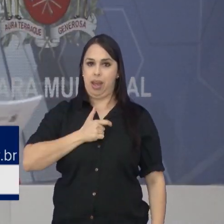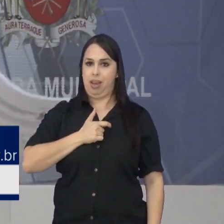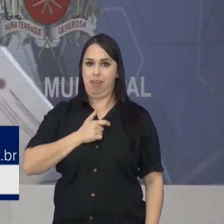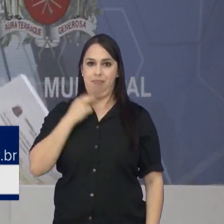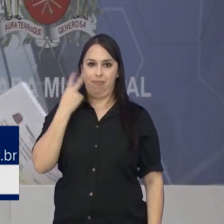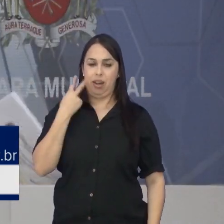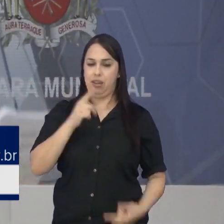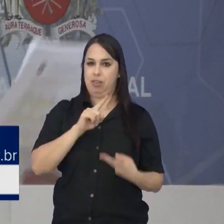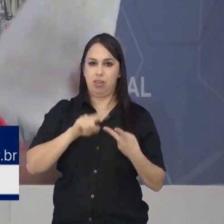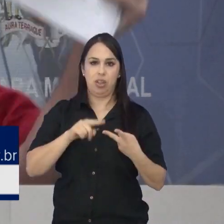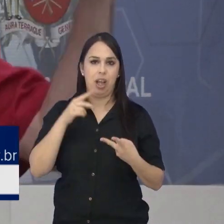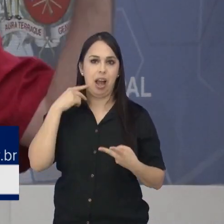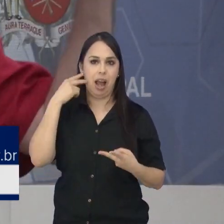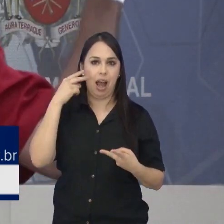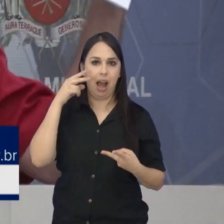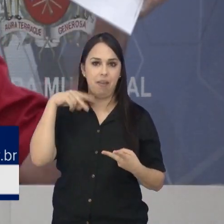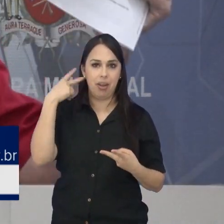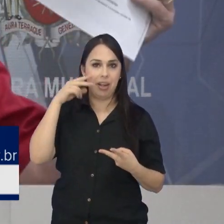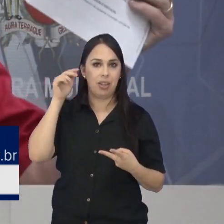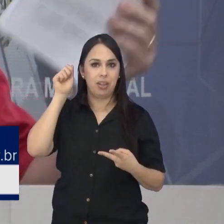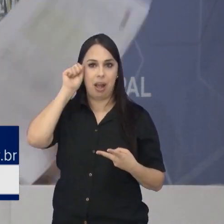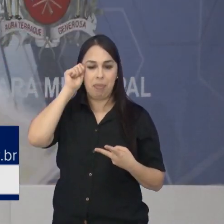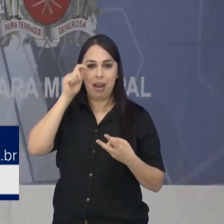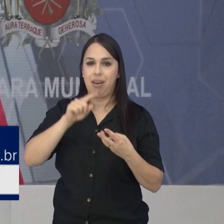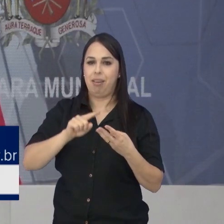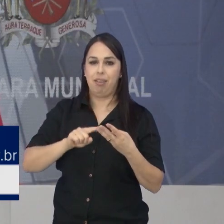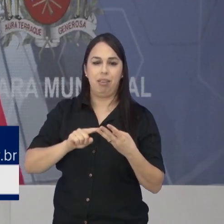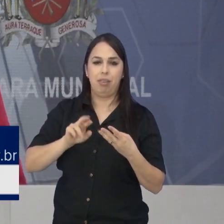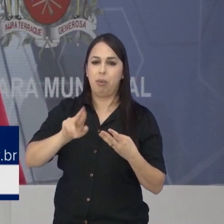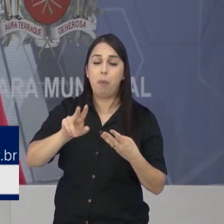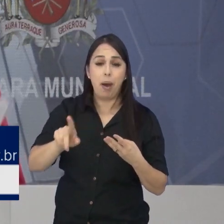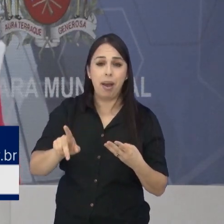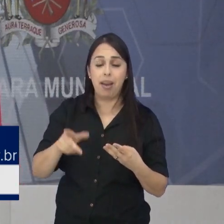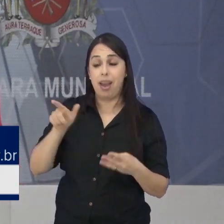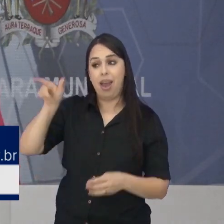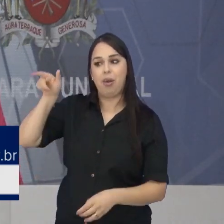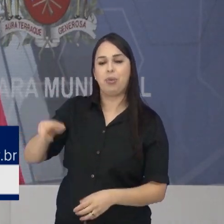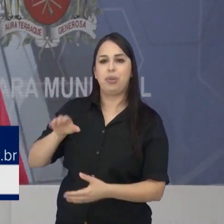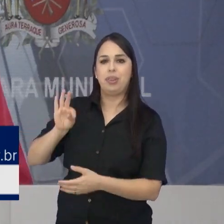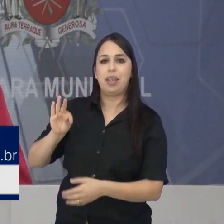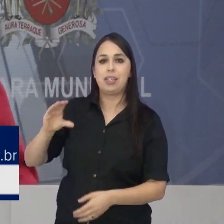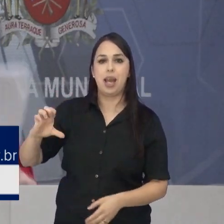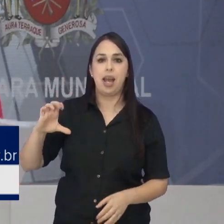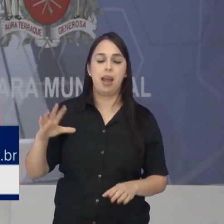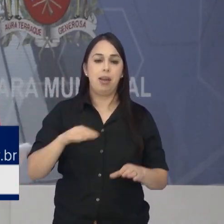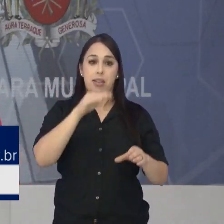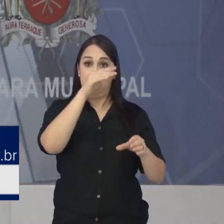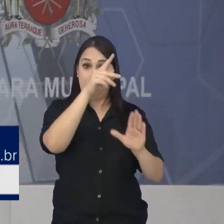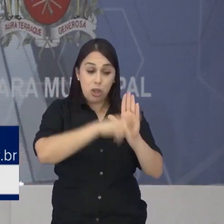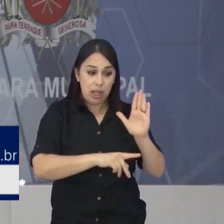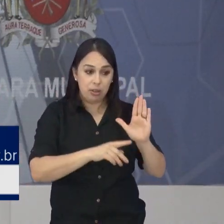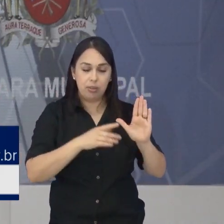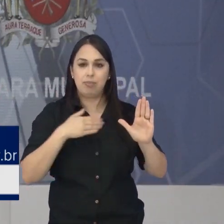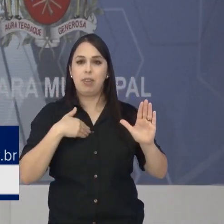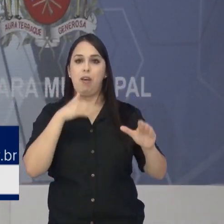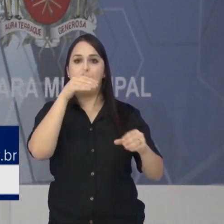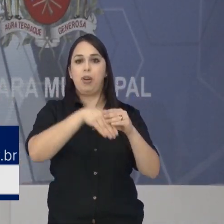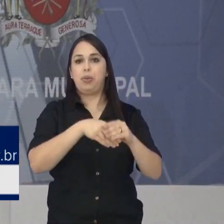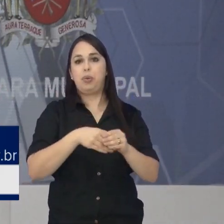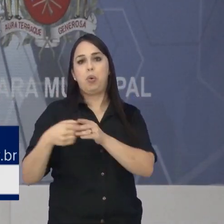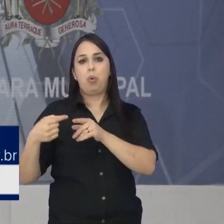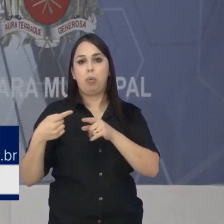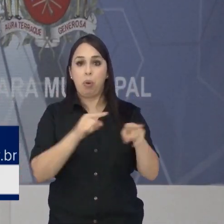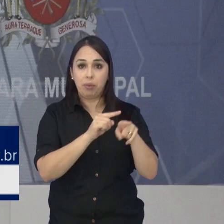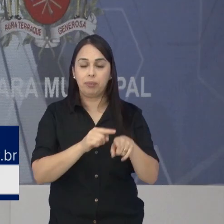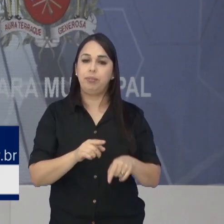vereadora Juliana, a vereadora Amélia, é o Tribunal de Contas. Então, eu vou votar contra e sugiro aos caros